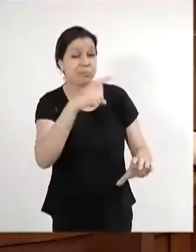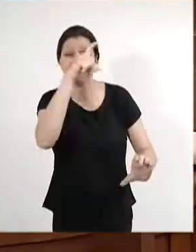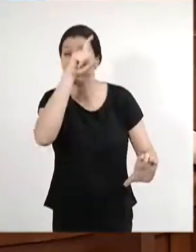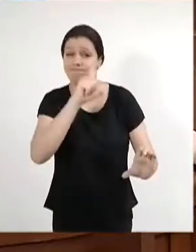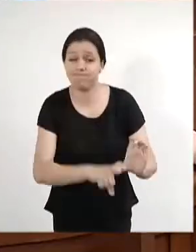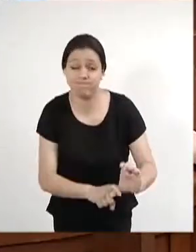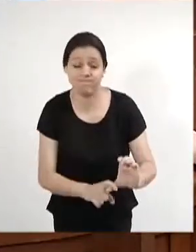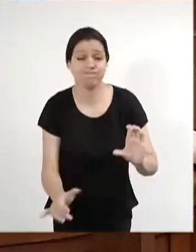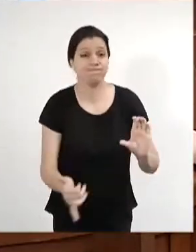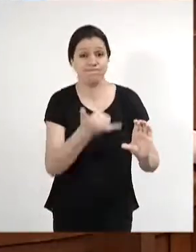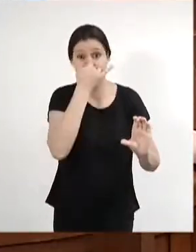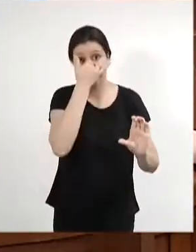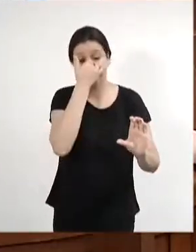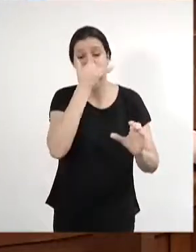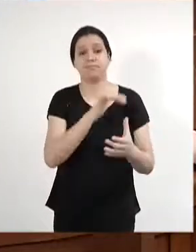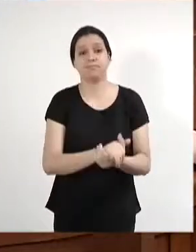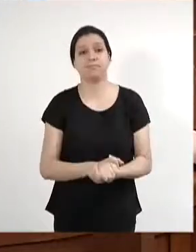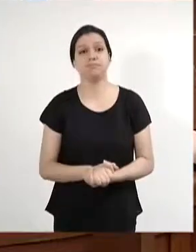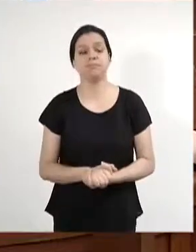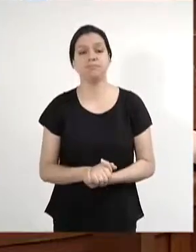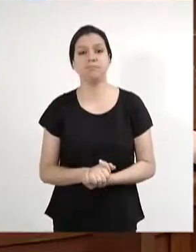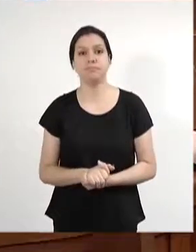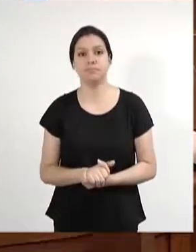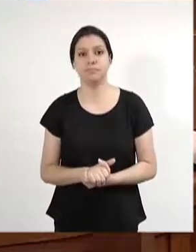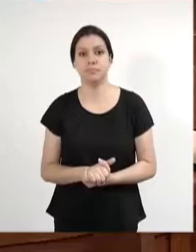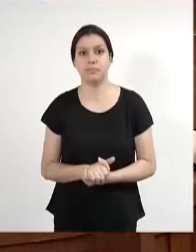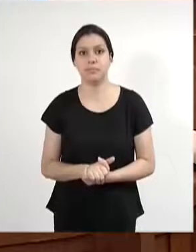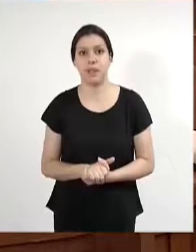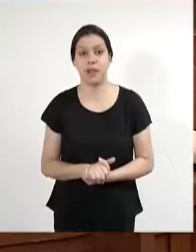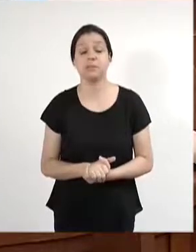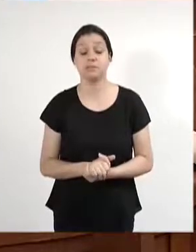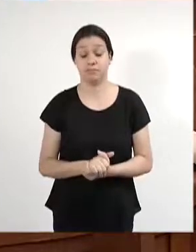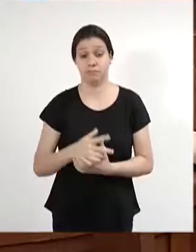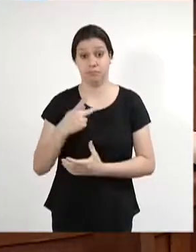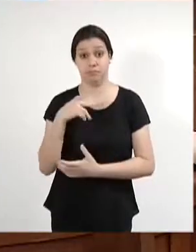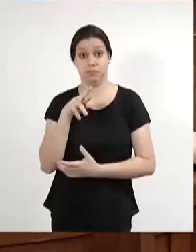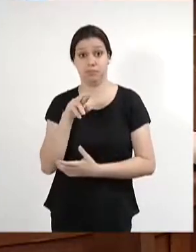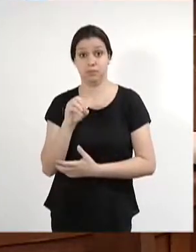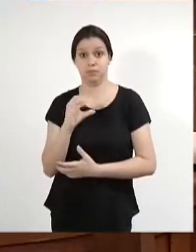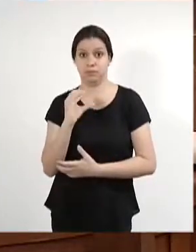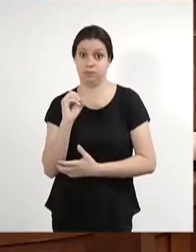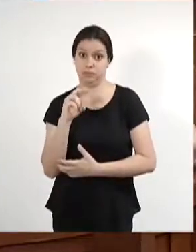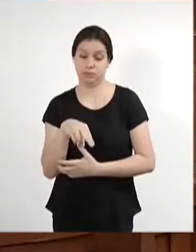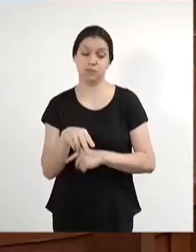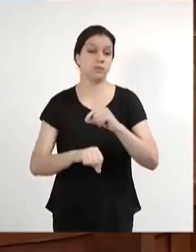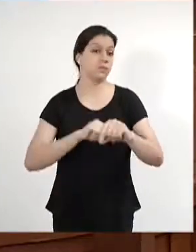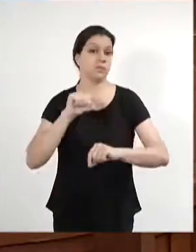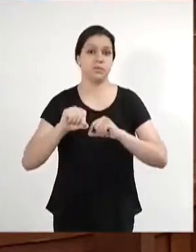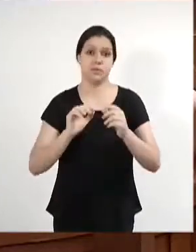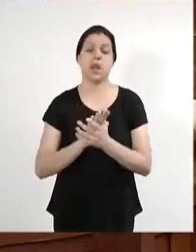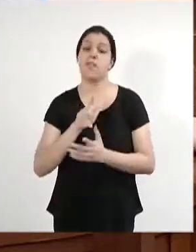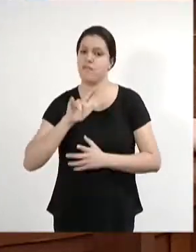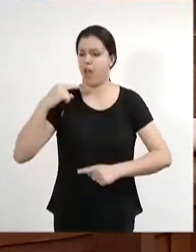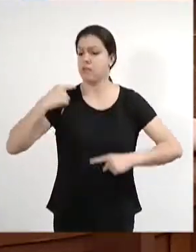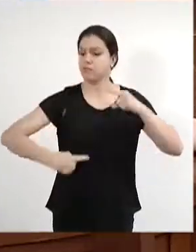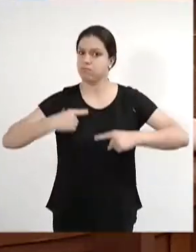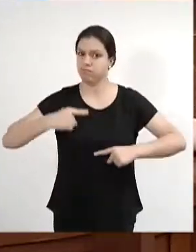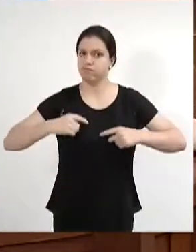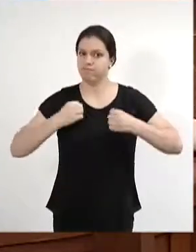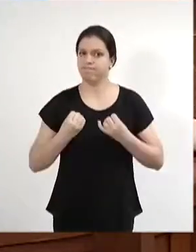financeira de endividamento. O PROCON vai fazer essa